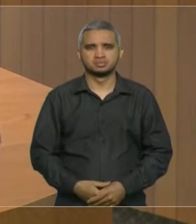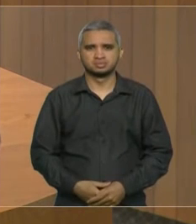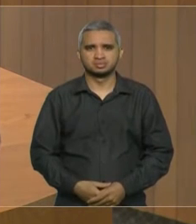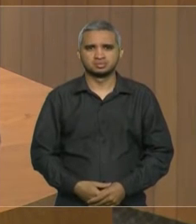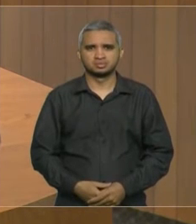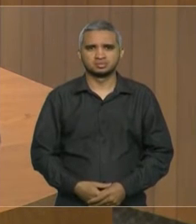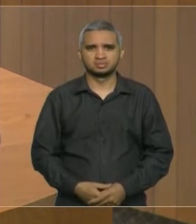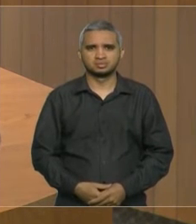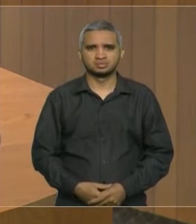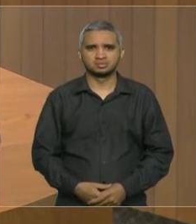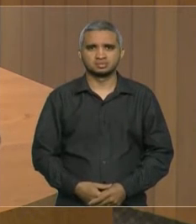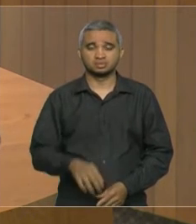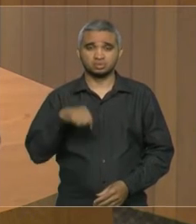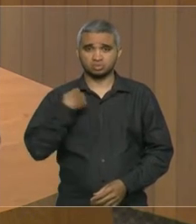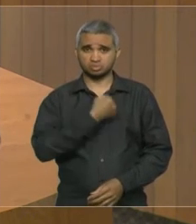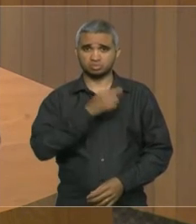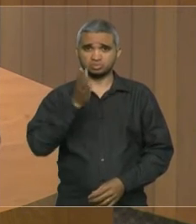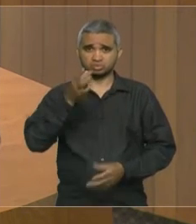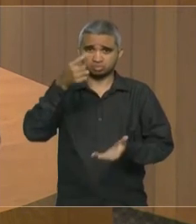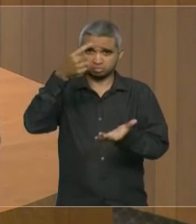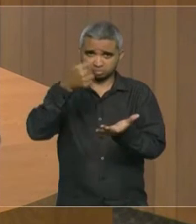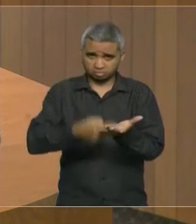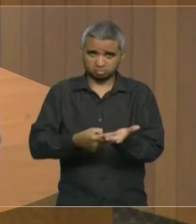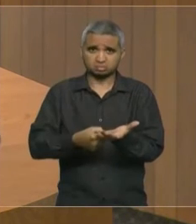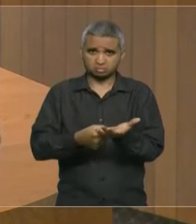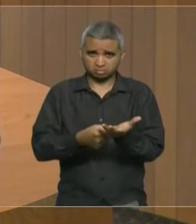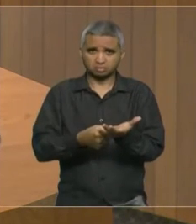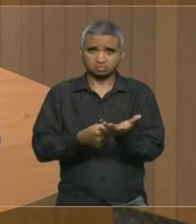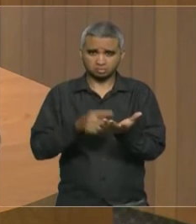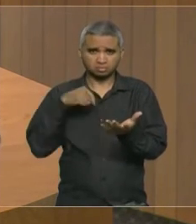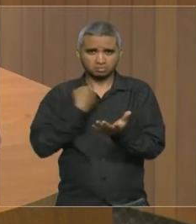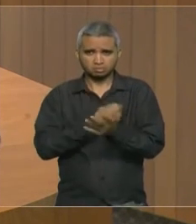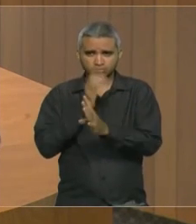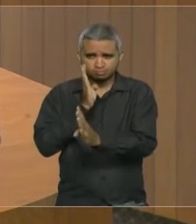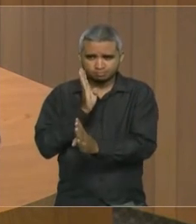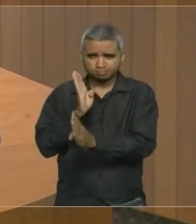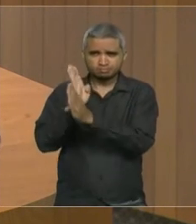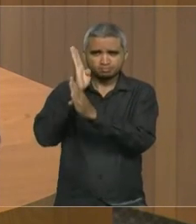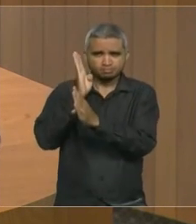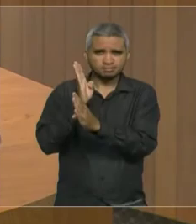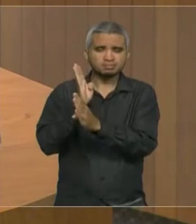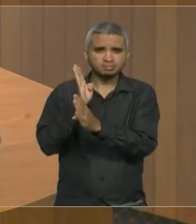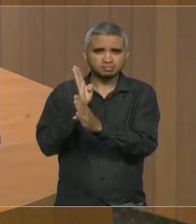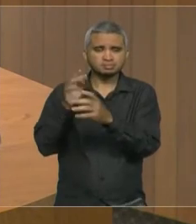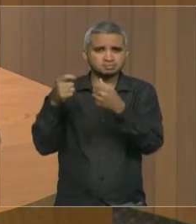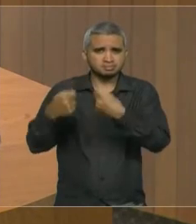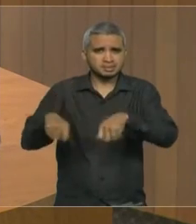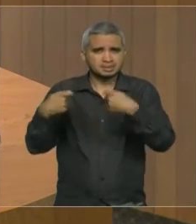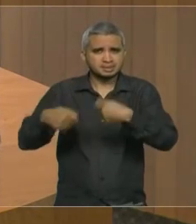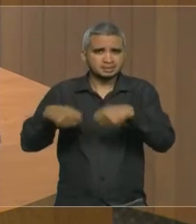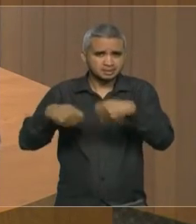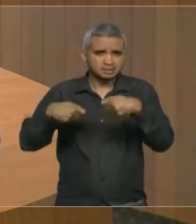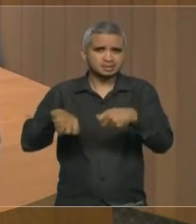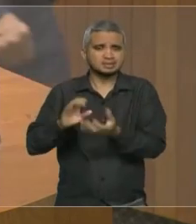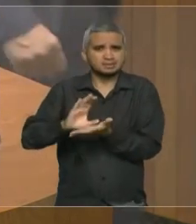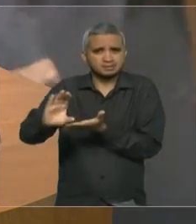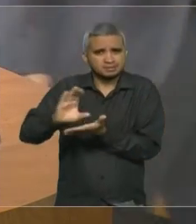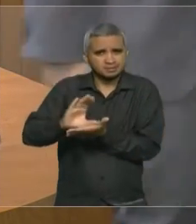Nós fizemos uma audiência pública, nós constatamos a necessidade de investimento na